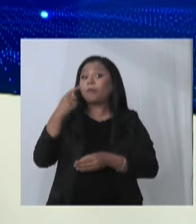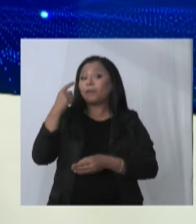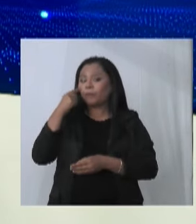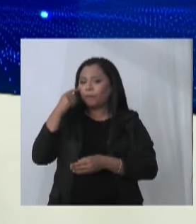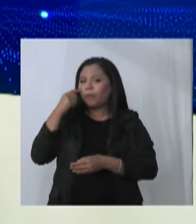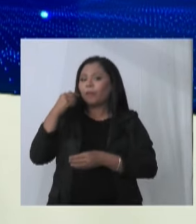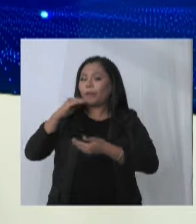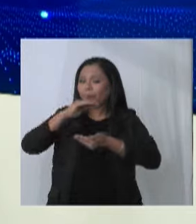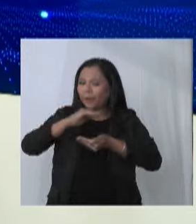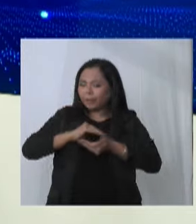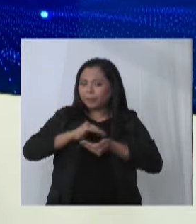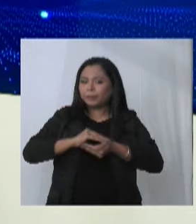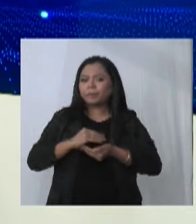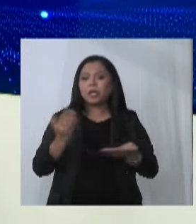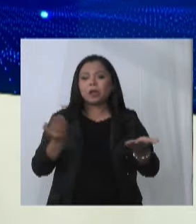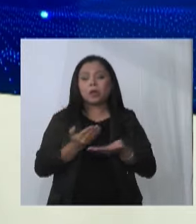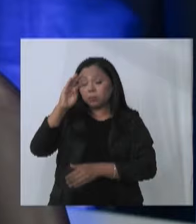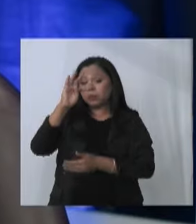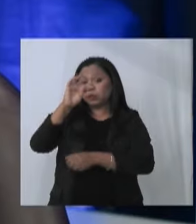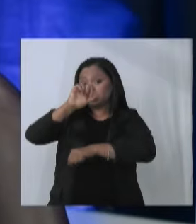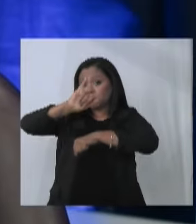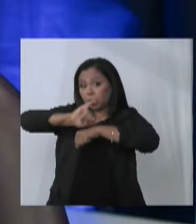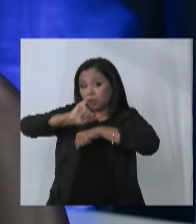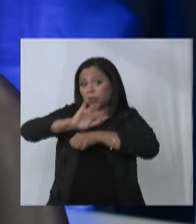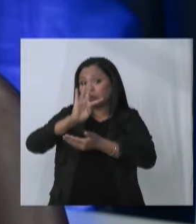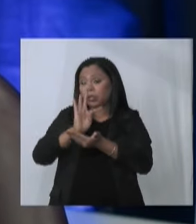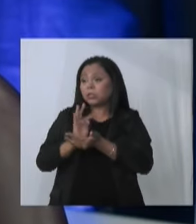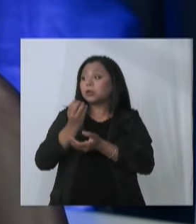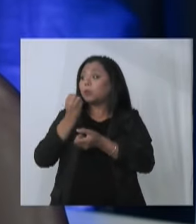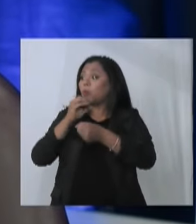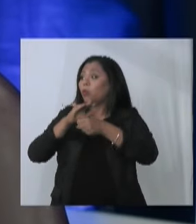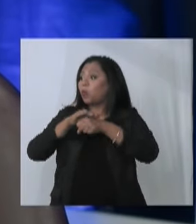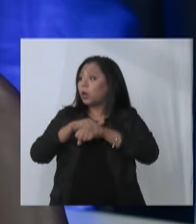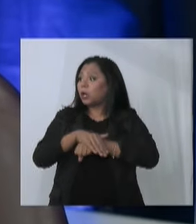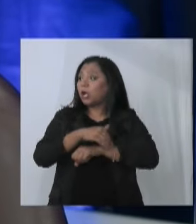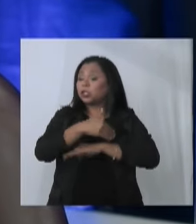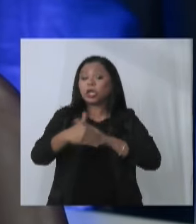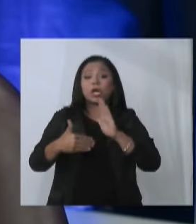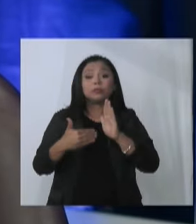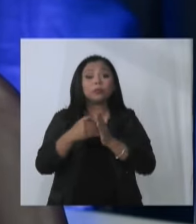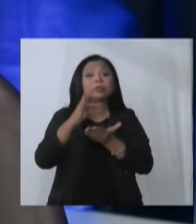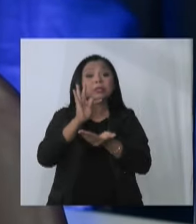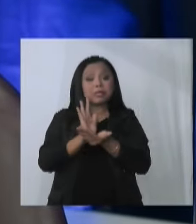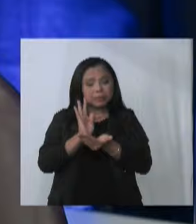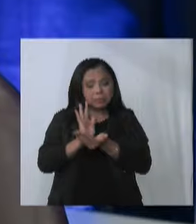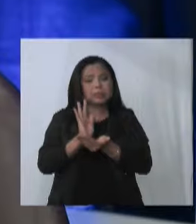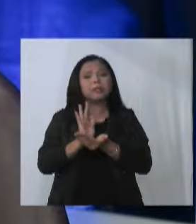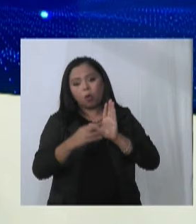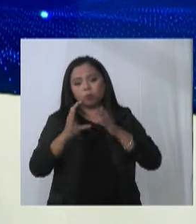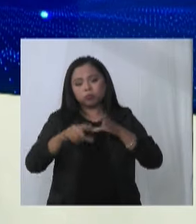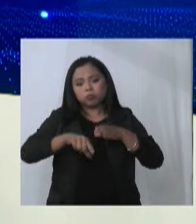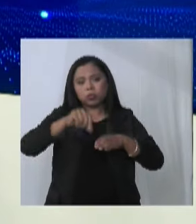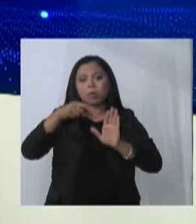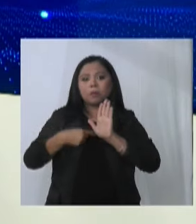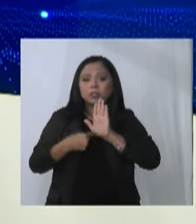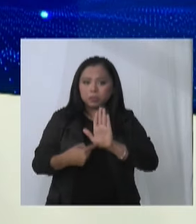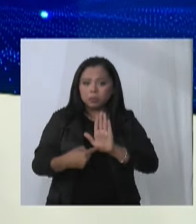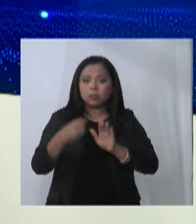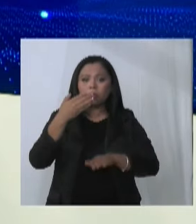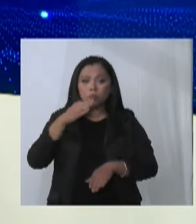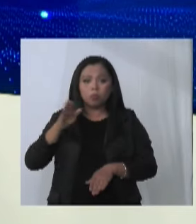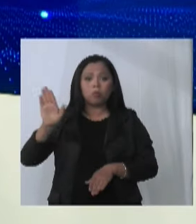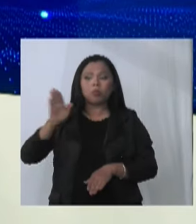Agora, o candidato do Novo. Boa noite, olá a todos os teresinenses. Eu sou o professor Tony. O candidato